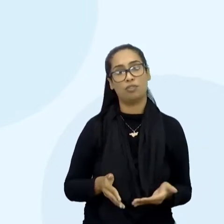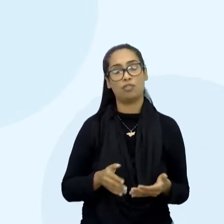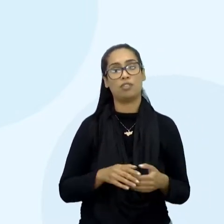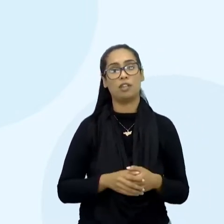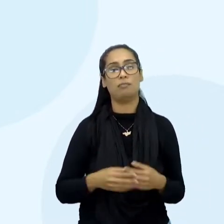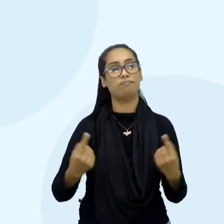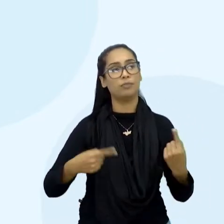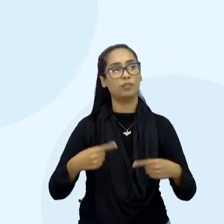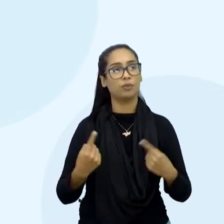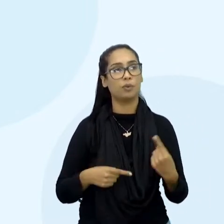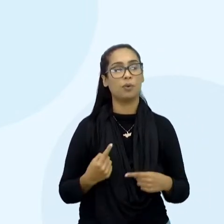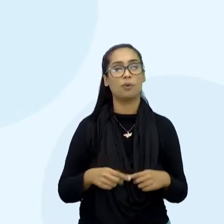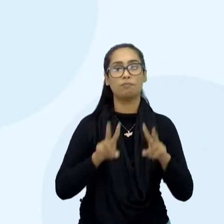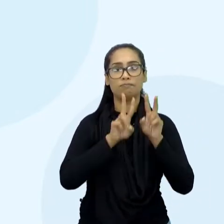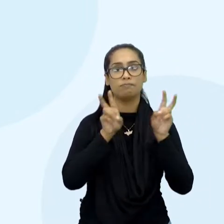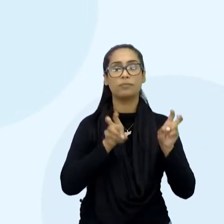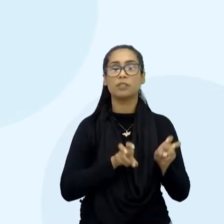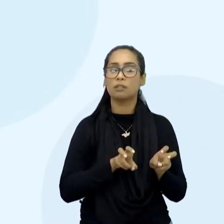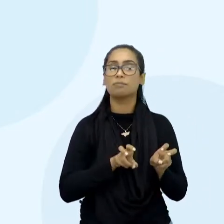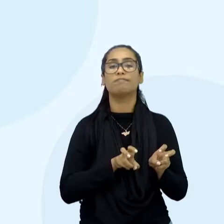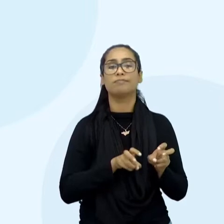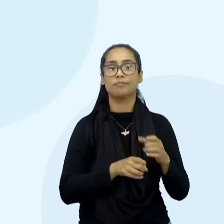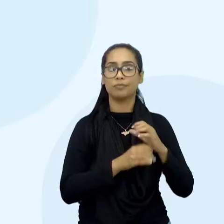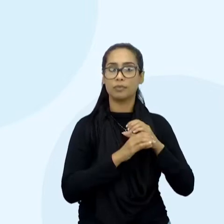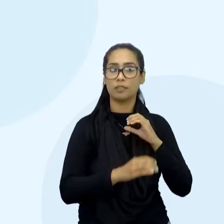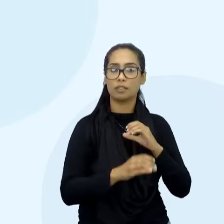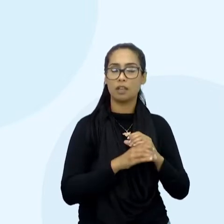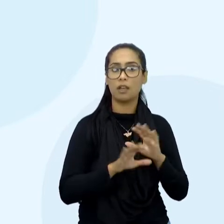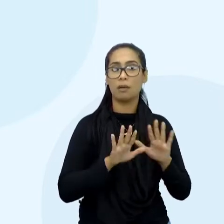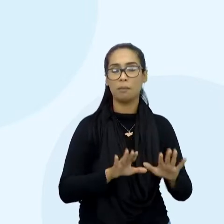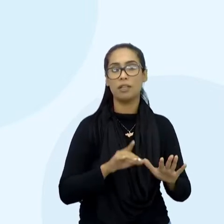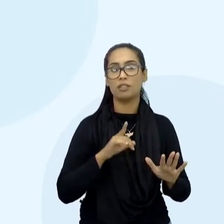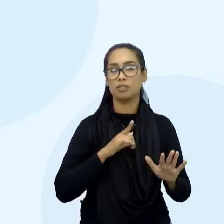tema da ciência, de forma geral, mas tinha uma pergunta